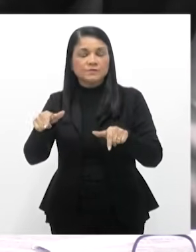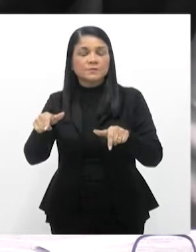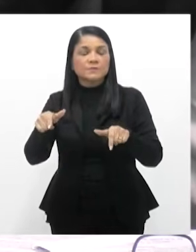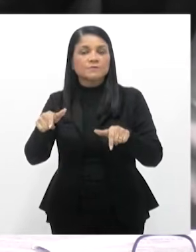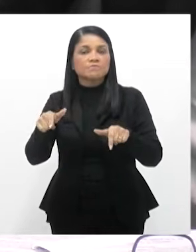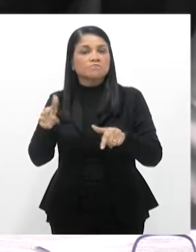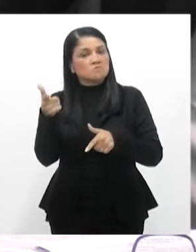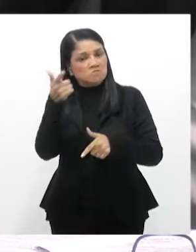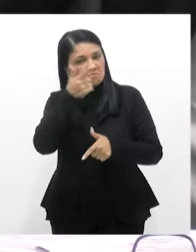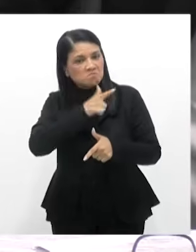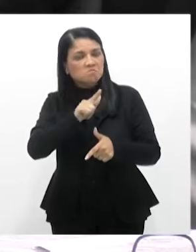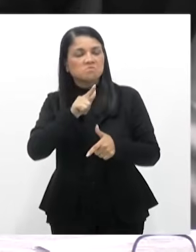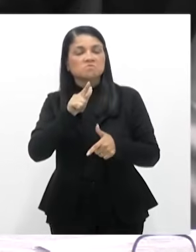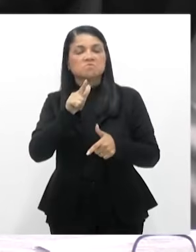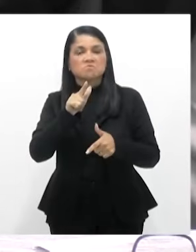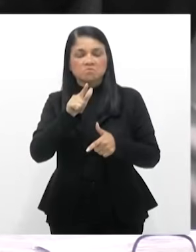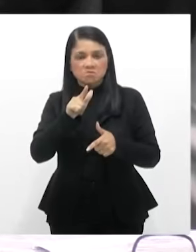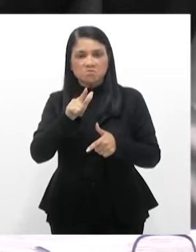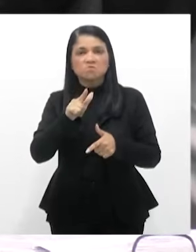foram